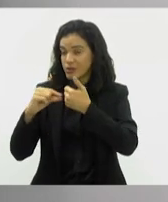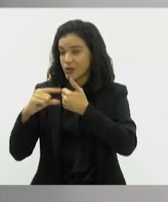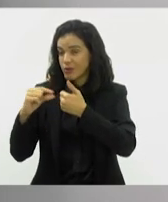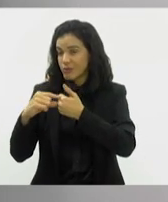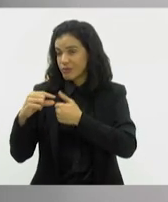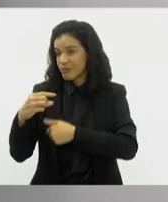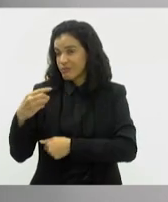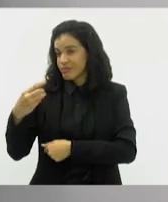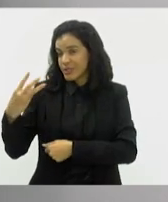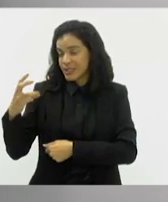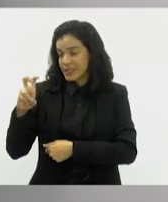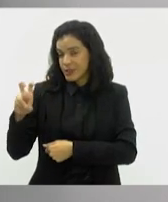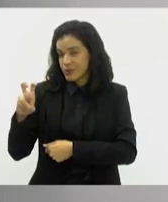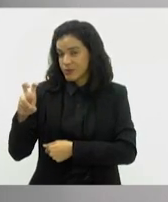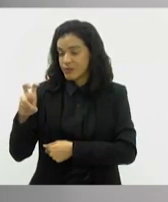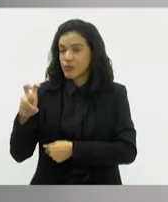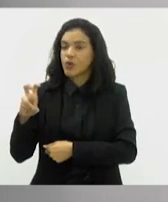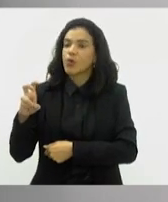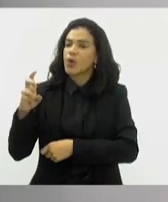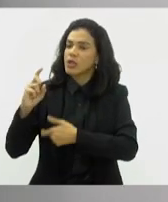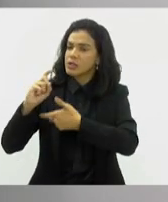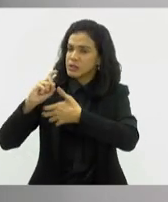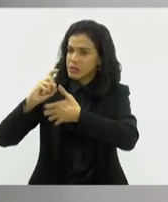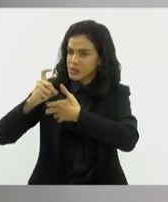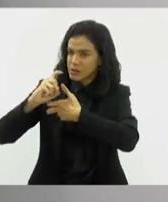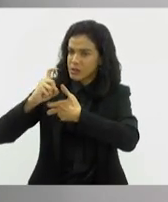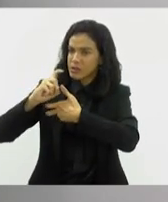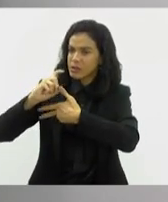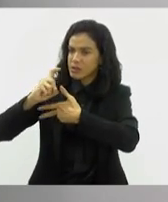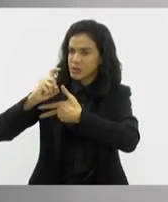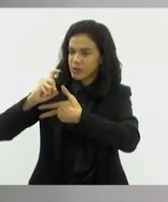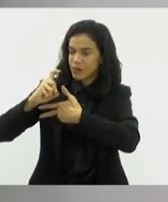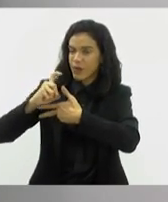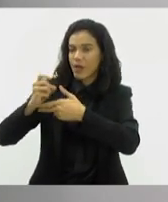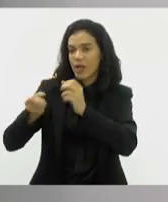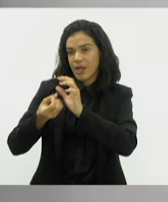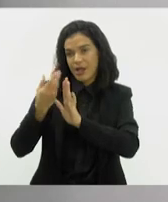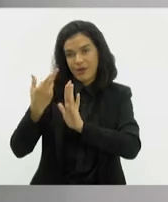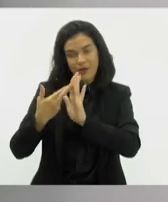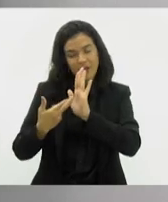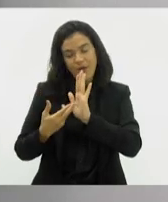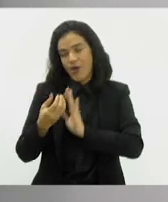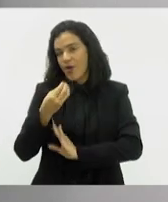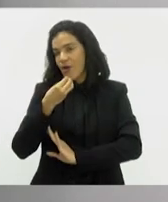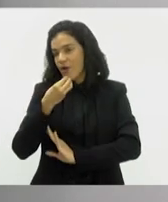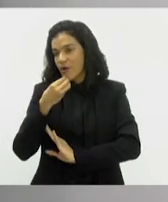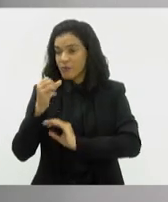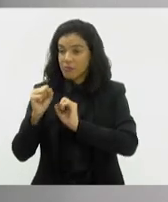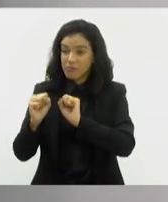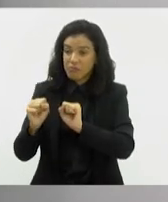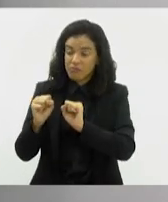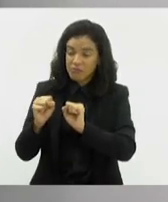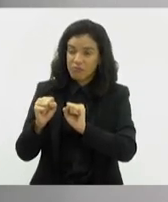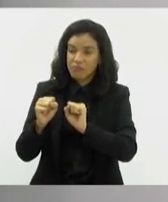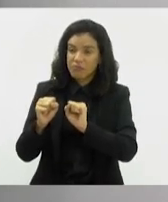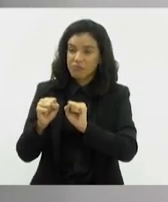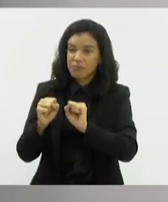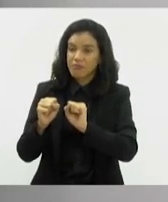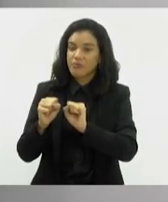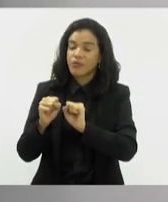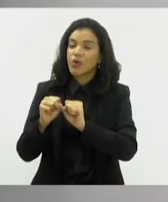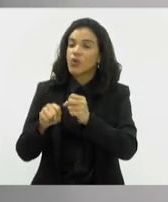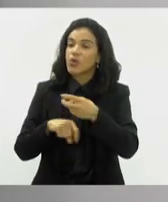ele tem toda a razão. O Poder Executivo regulamentará esta lei. Claro que ele já pode fazer isso, para quê?